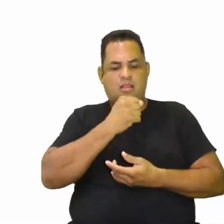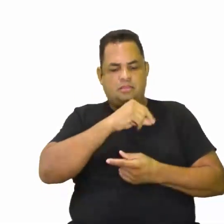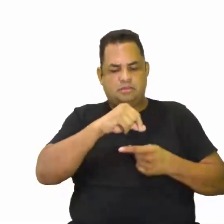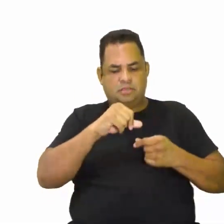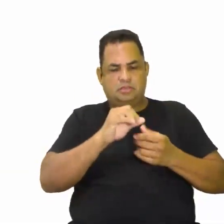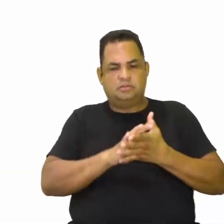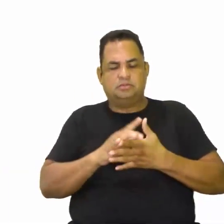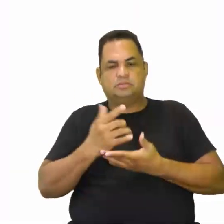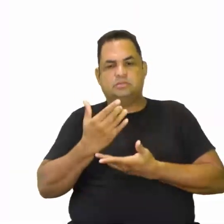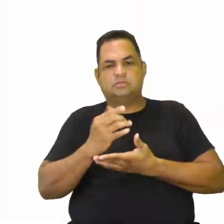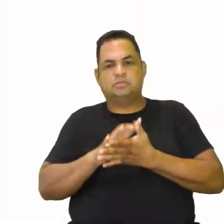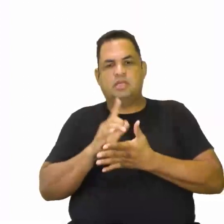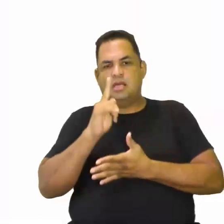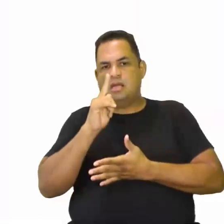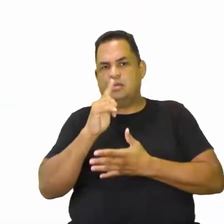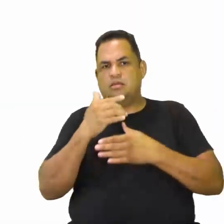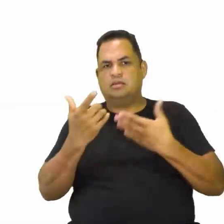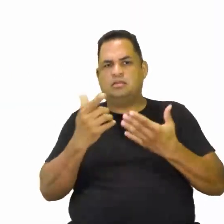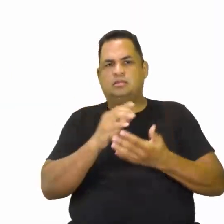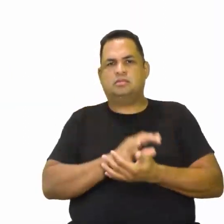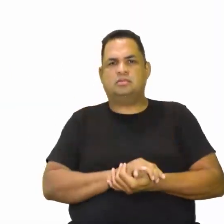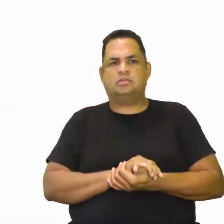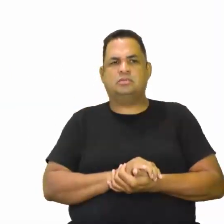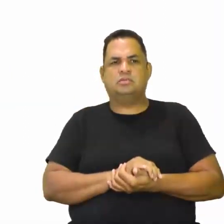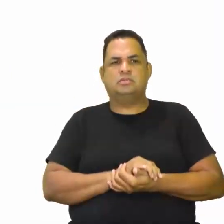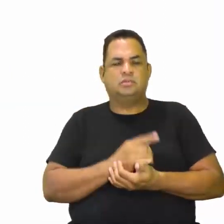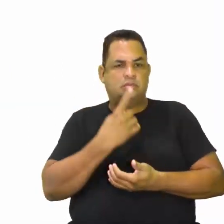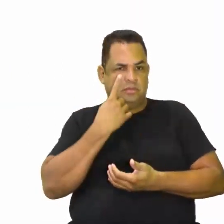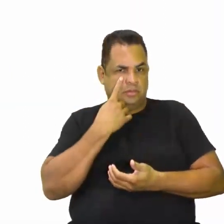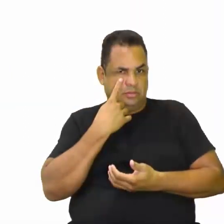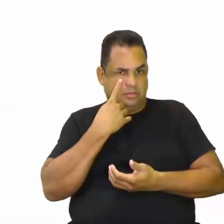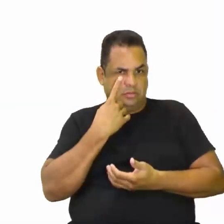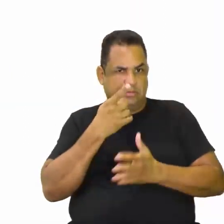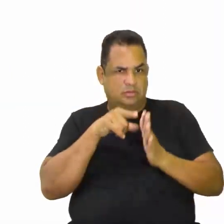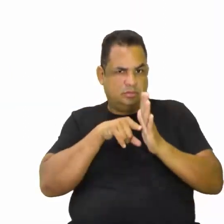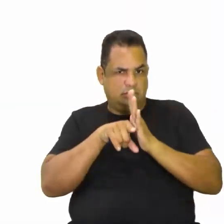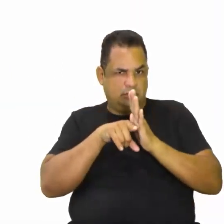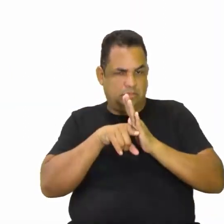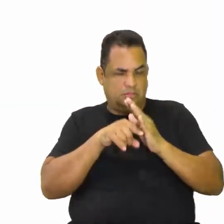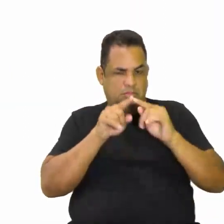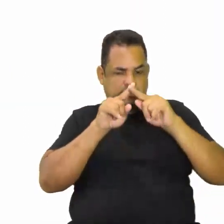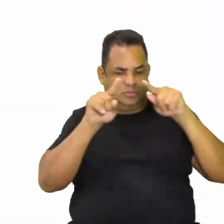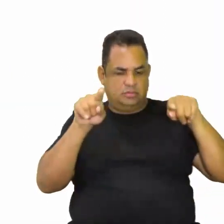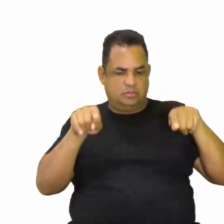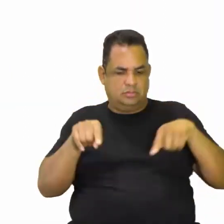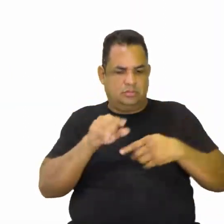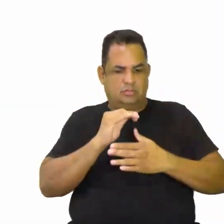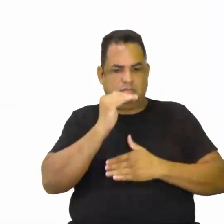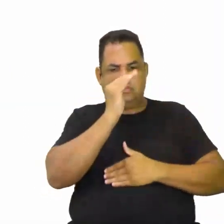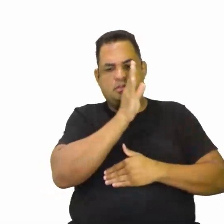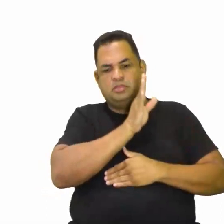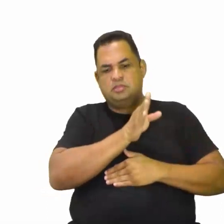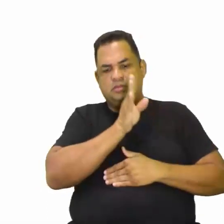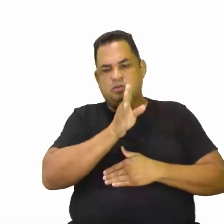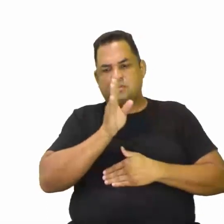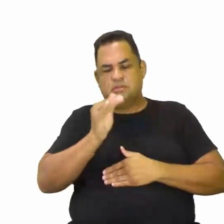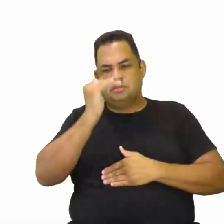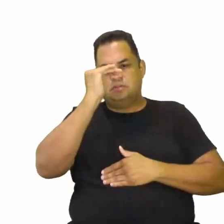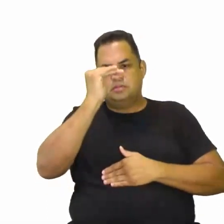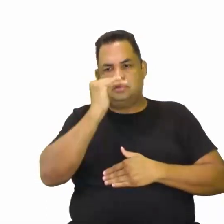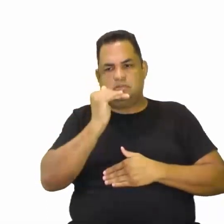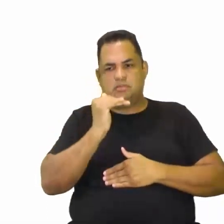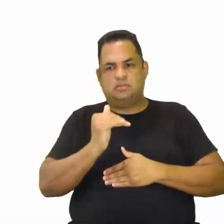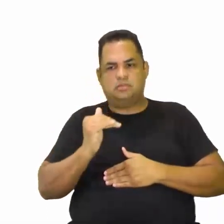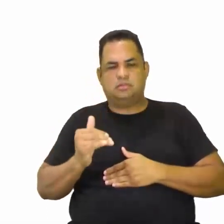água. Para isso, examinando o fluxograma apresentado, é